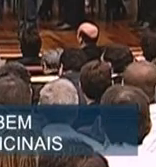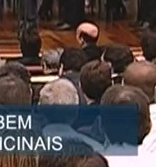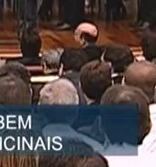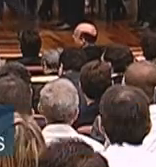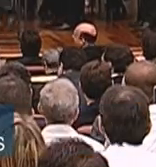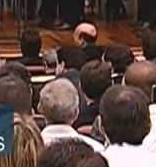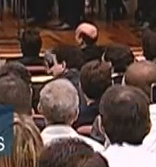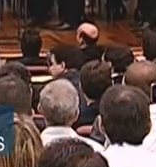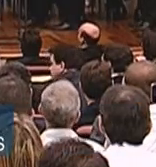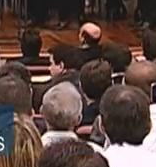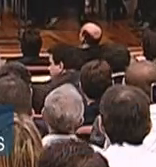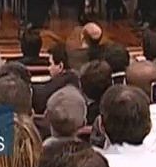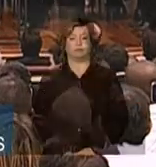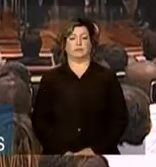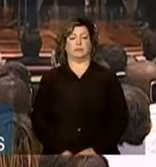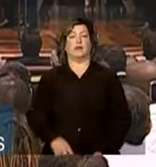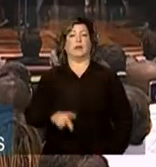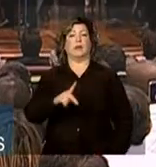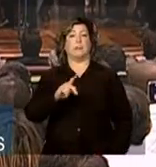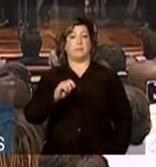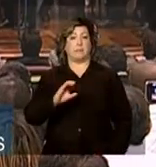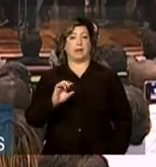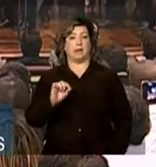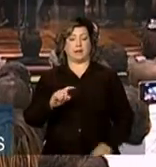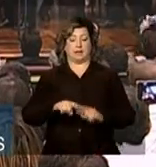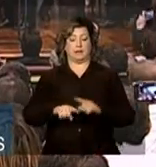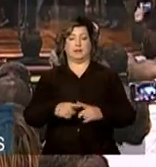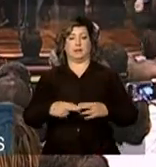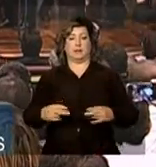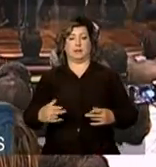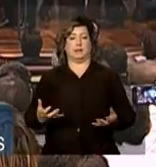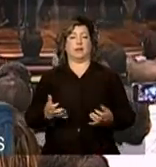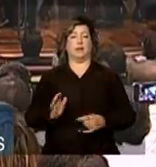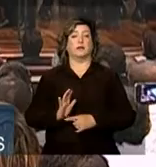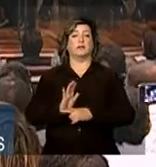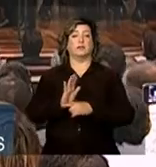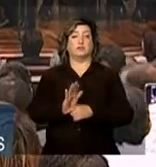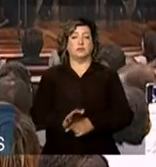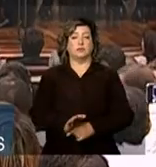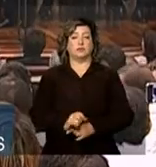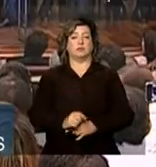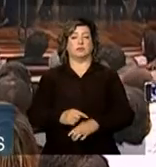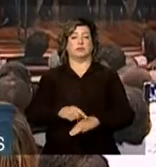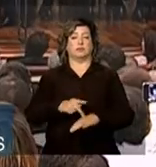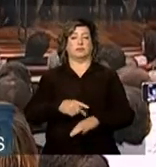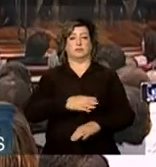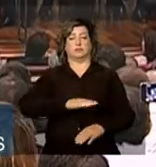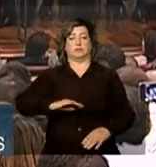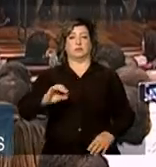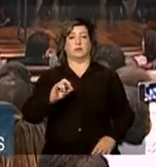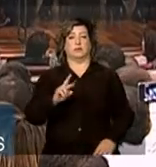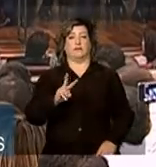O PAC Equipamentos tem o objetivo de auxiliar na conservação das estradas vicinais.